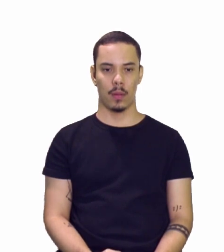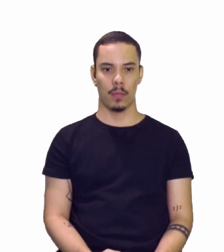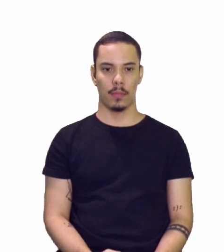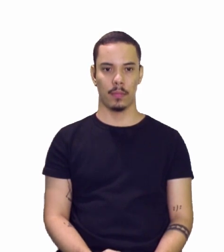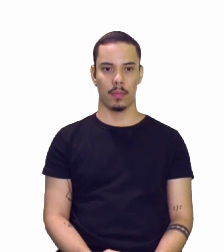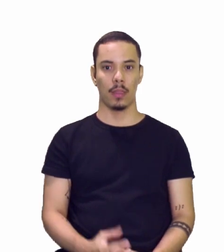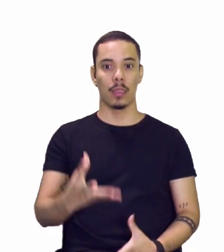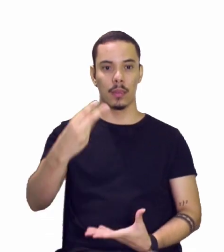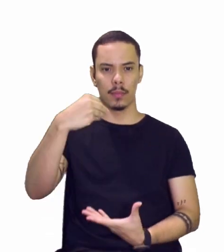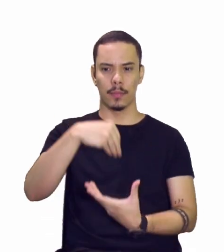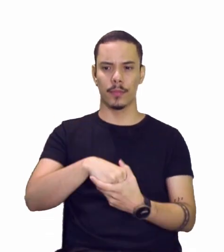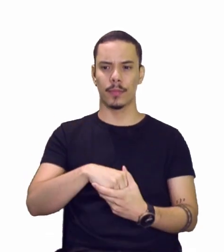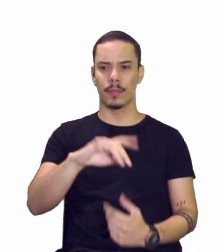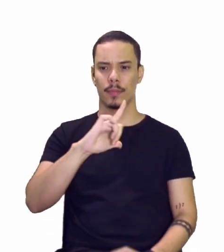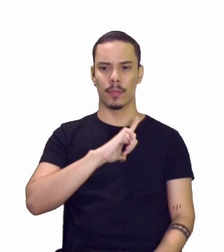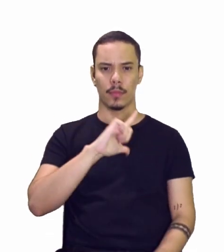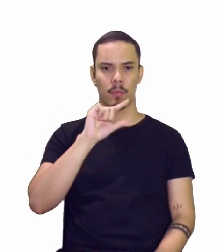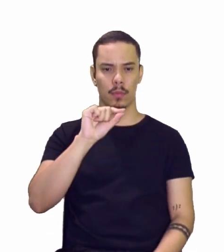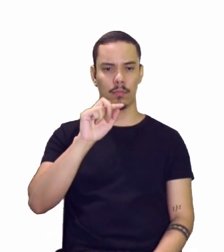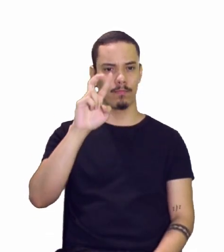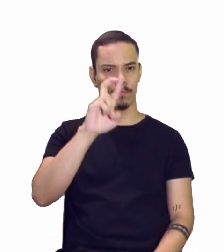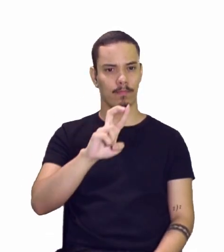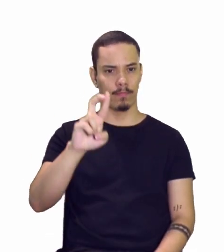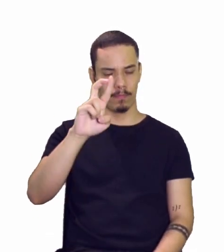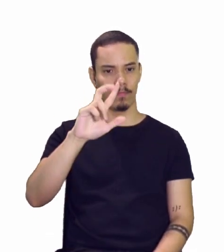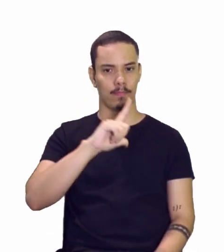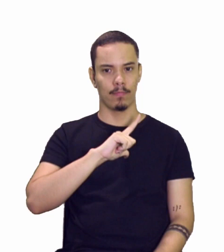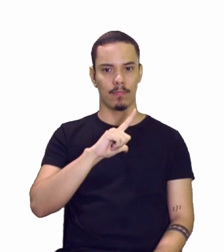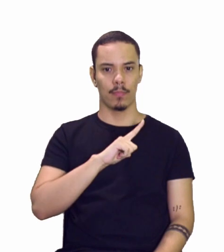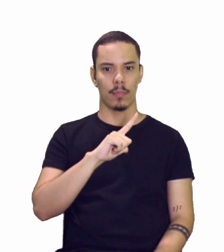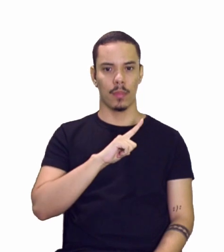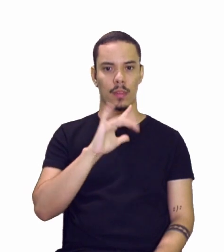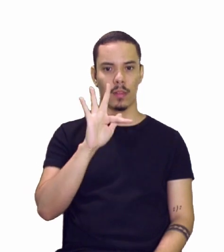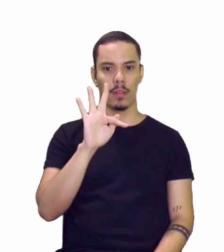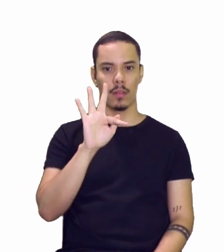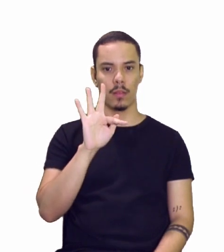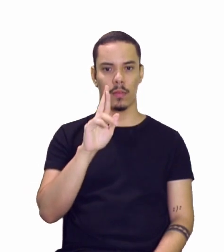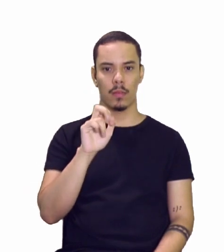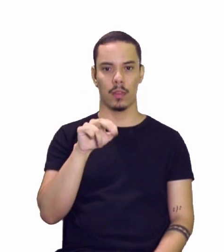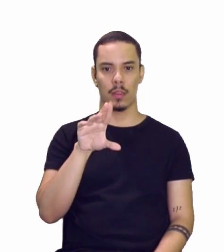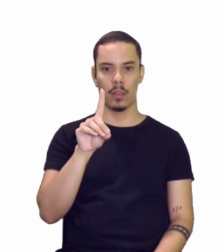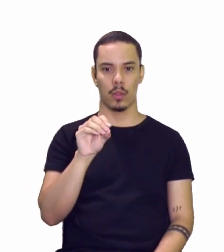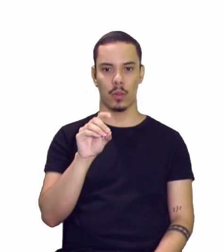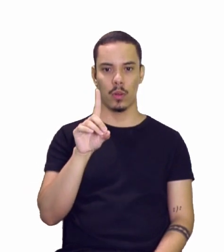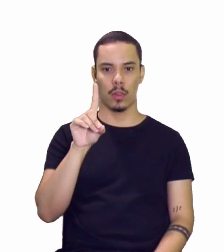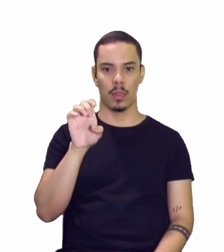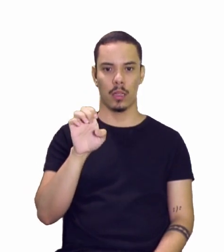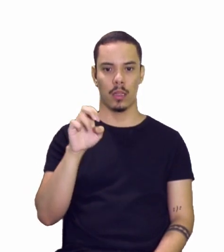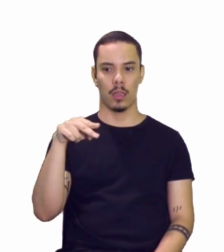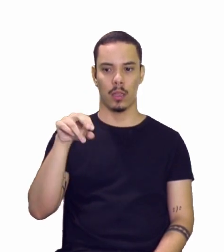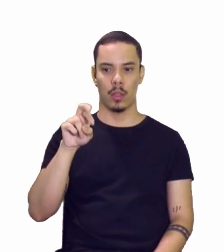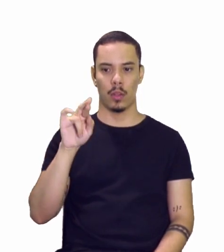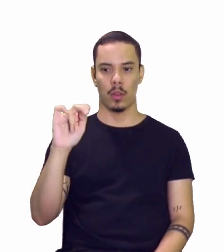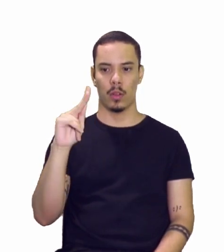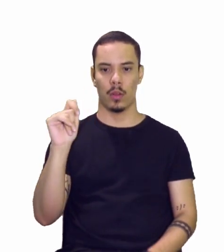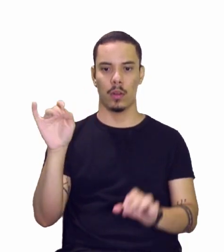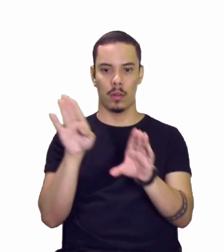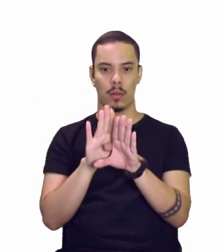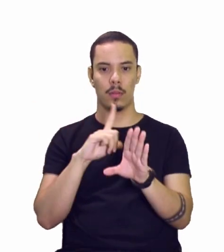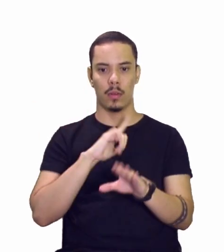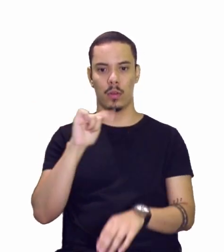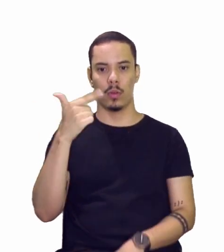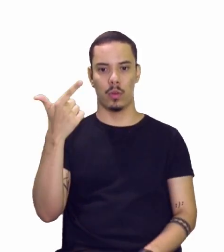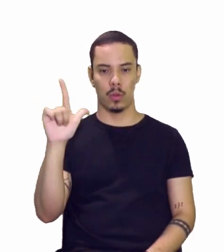Dentro disso aí, observe que aqui nós temos Fernando de Noronha, outra ilhazinha aqui chamada Trindade